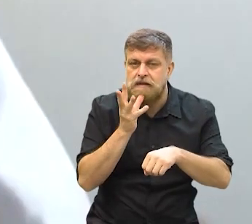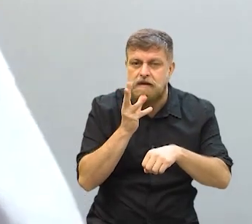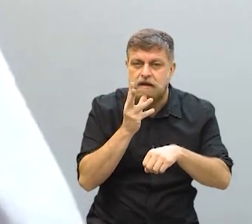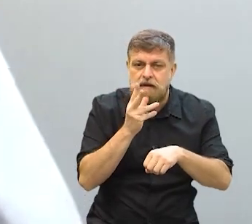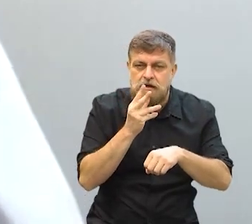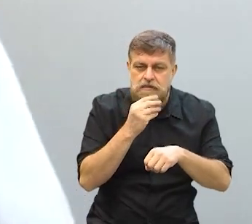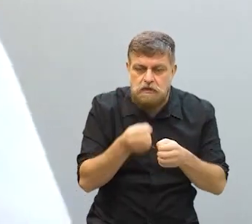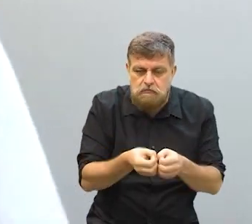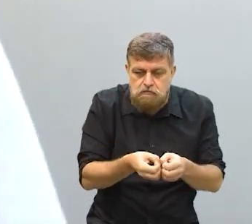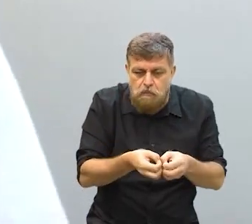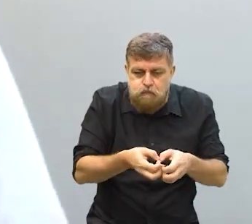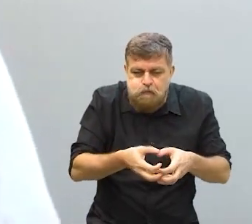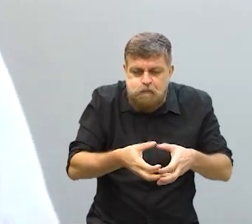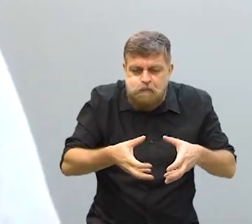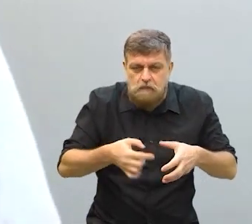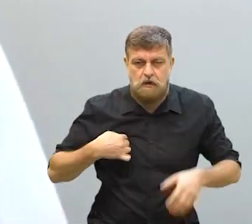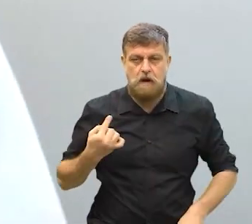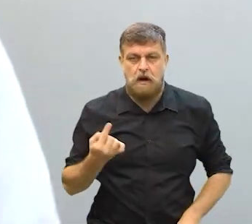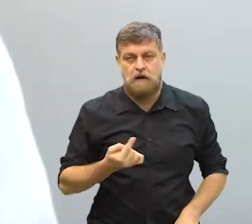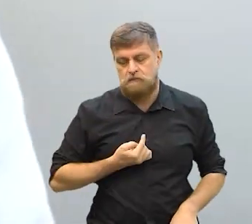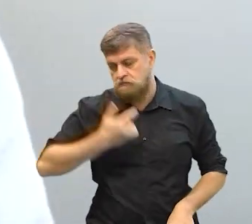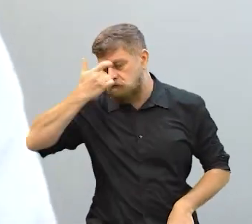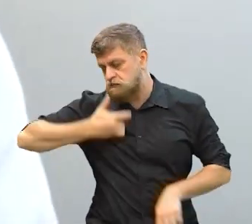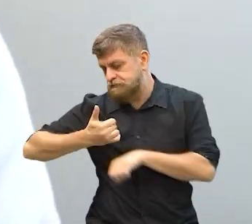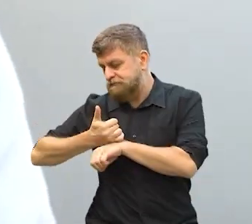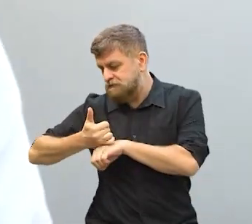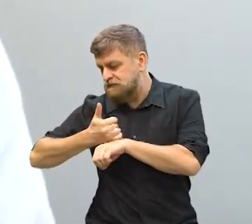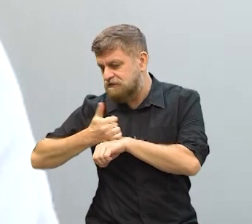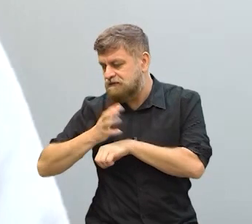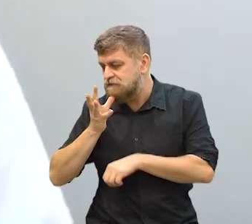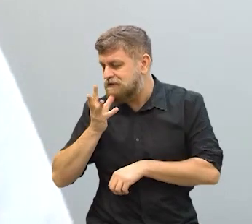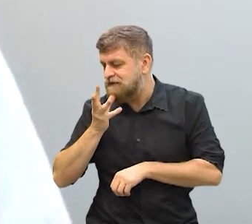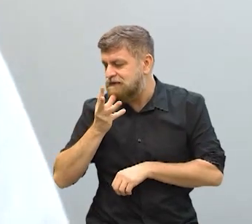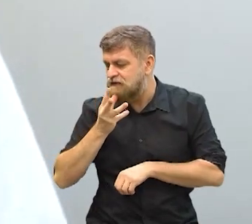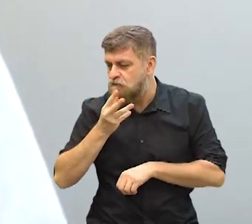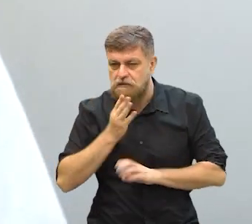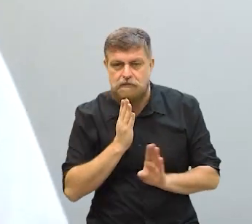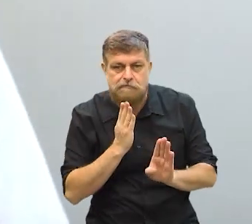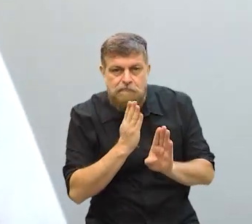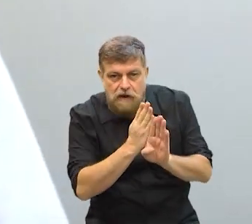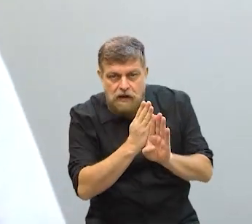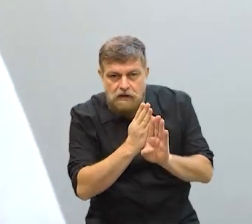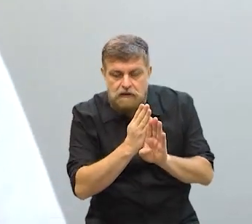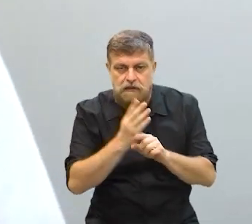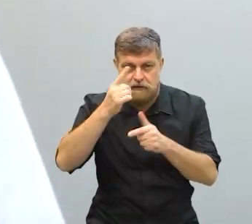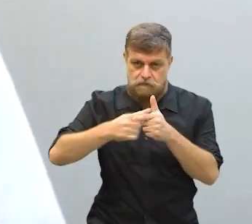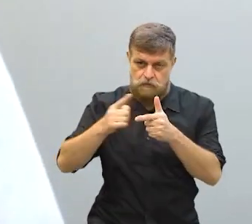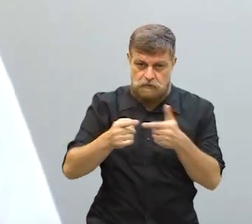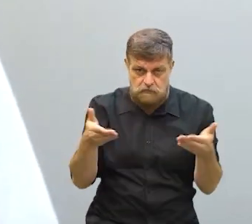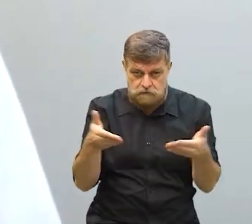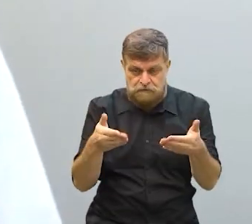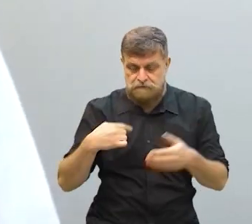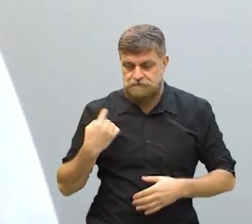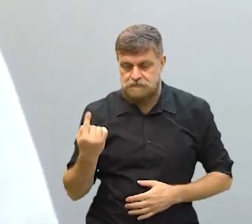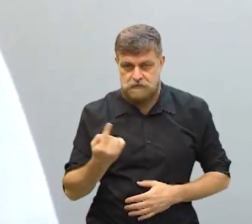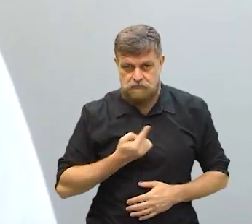no desenvolvimento, mas ainda hoje nós somos lentos em realizar o diagnóstico dessa doença. E aí está o nosso problema hoje em